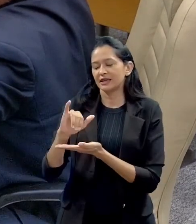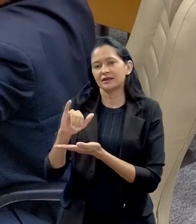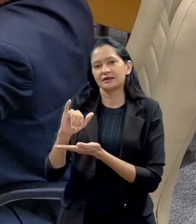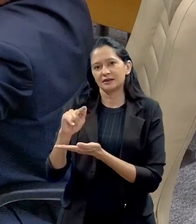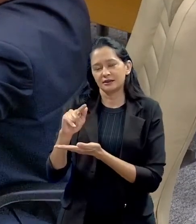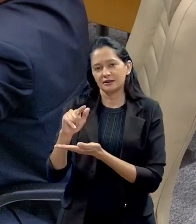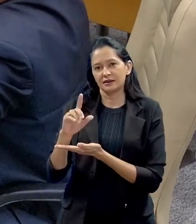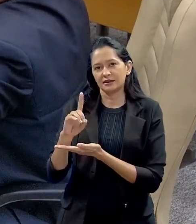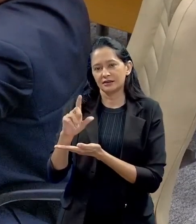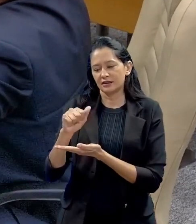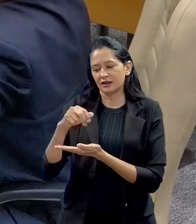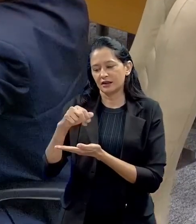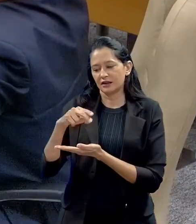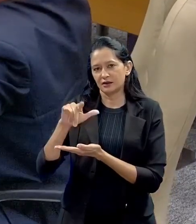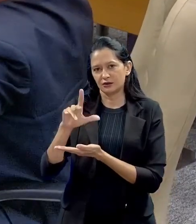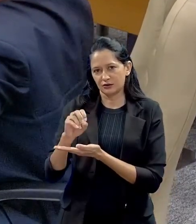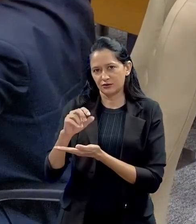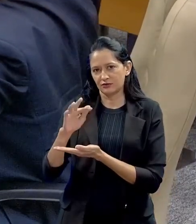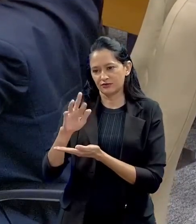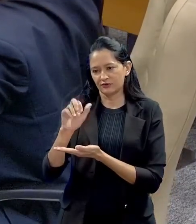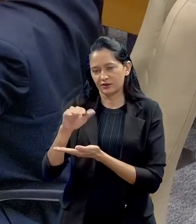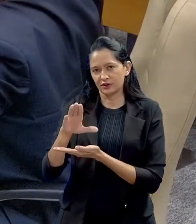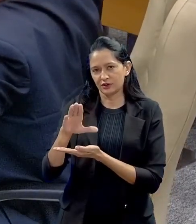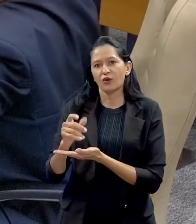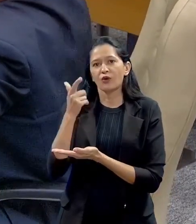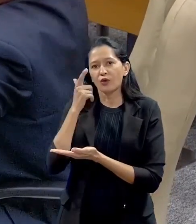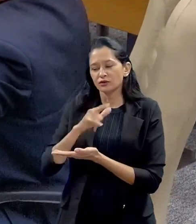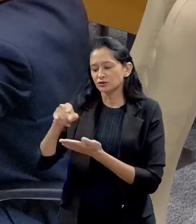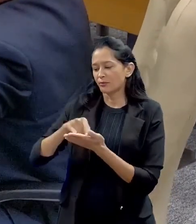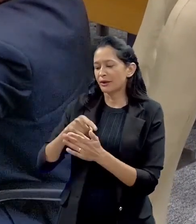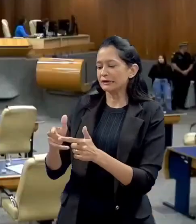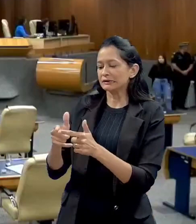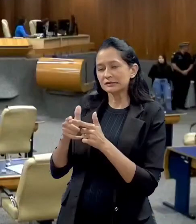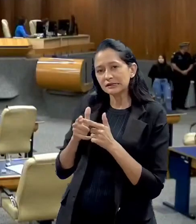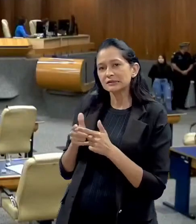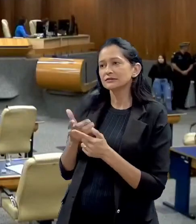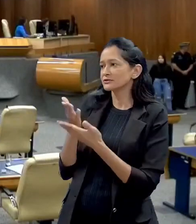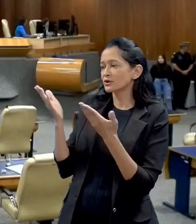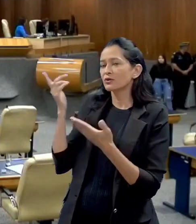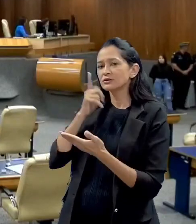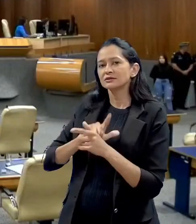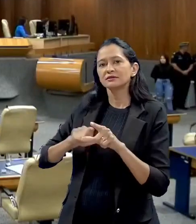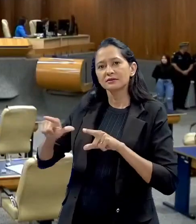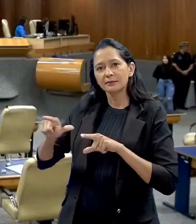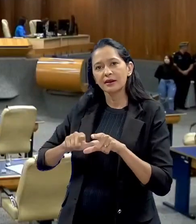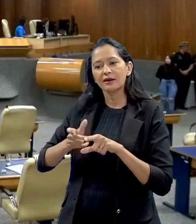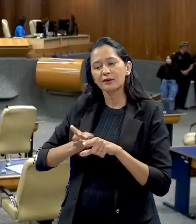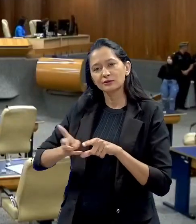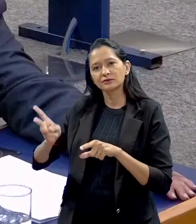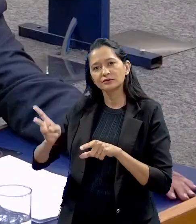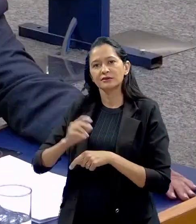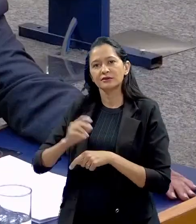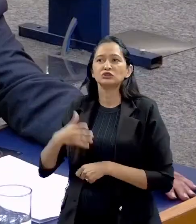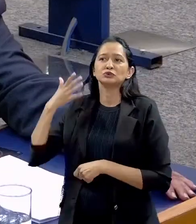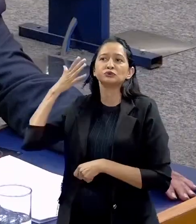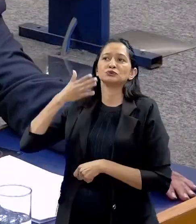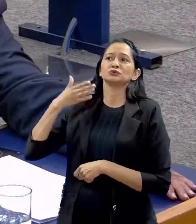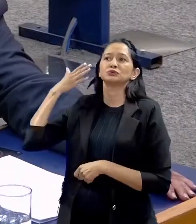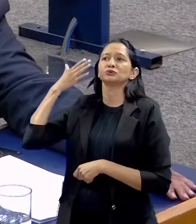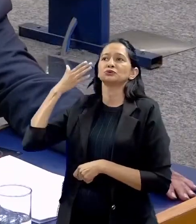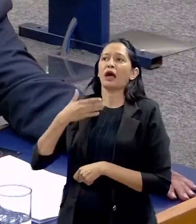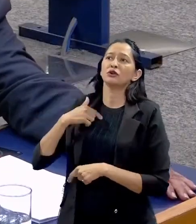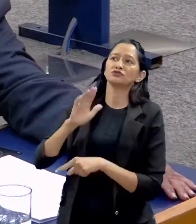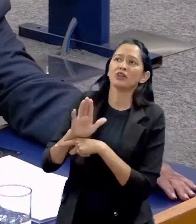secretário, para que dê a licença, para que vocês possam trabalhar dentro da lei, dentro da legalidade. Brá, brá, brá, não enche barriga. Nós